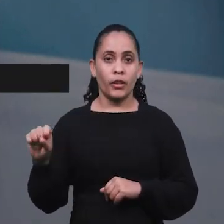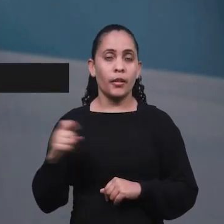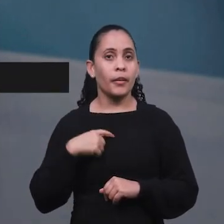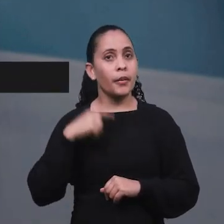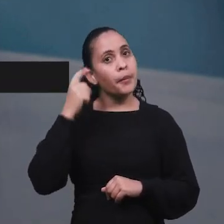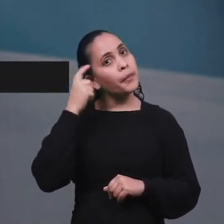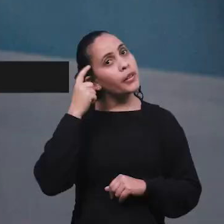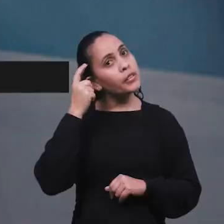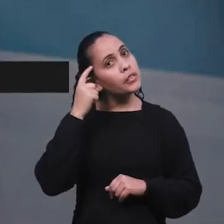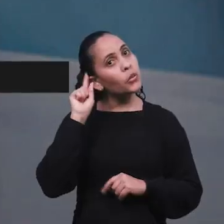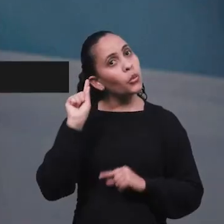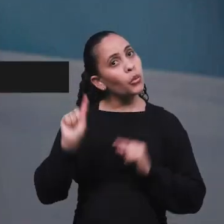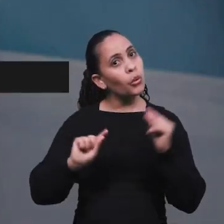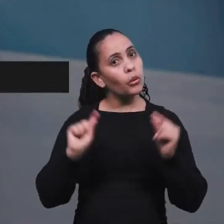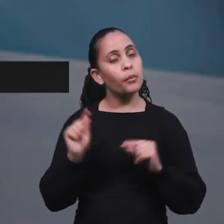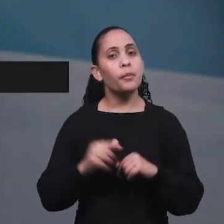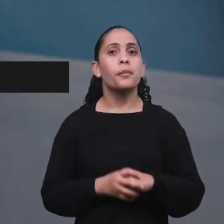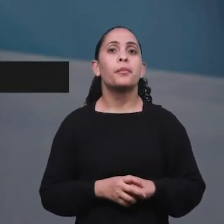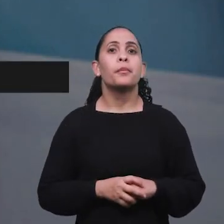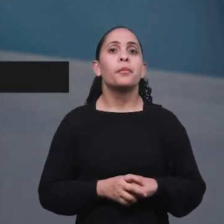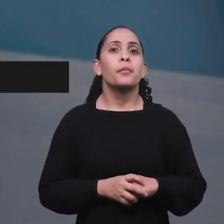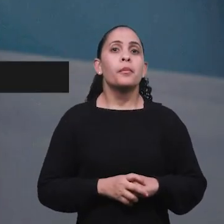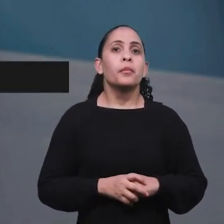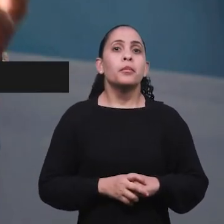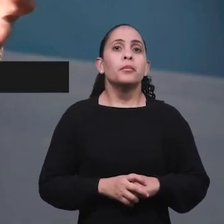feito pensando